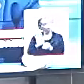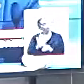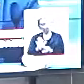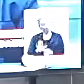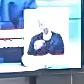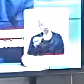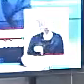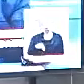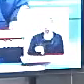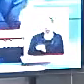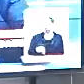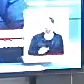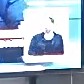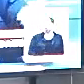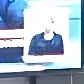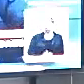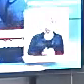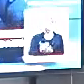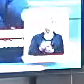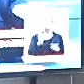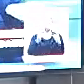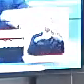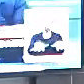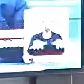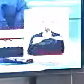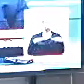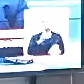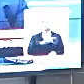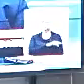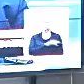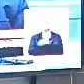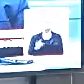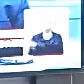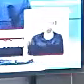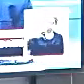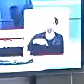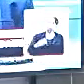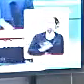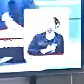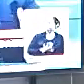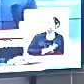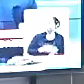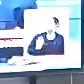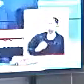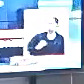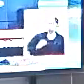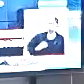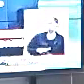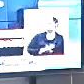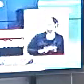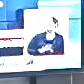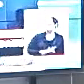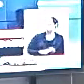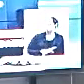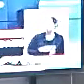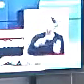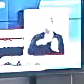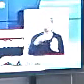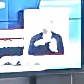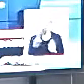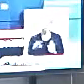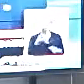audiência e que se os senhores e a senhoras não estivessem vindo aqui não es não tivessem feito as proposições as